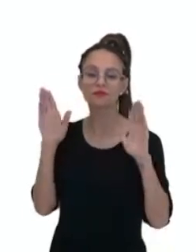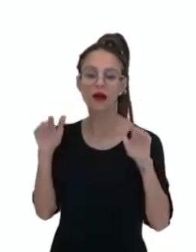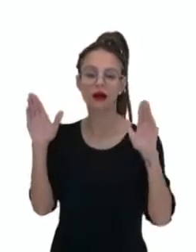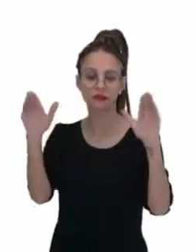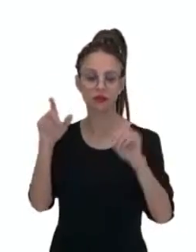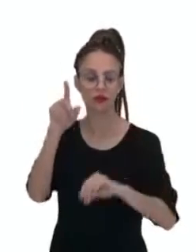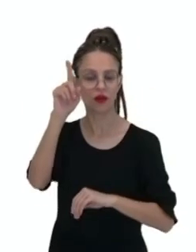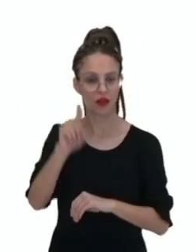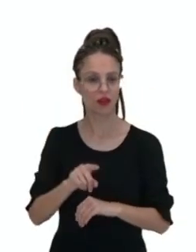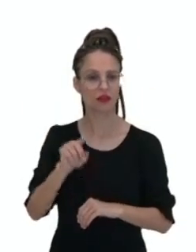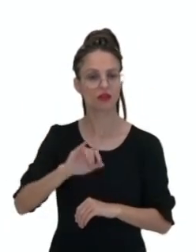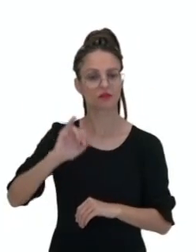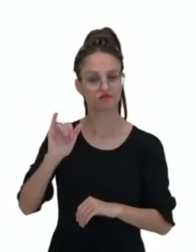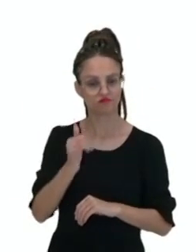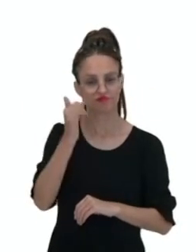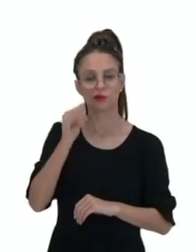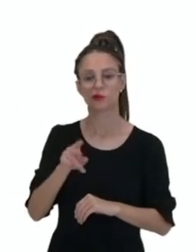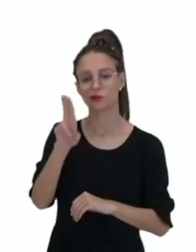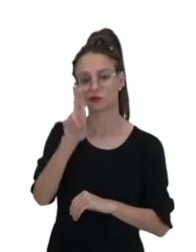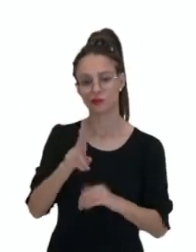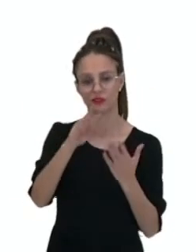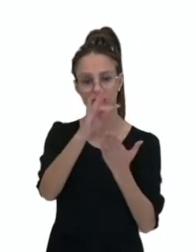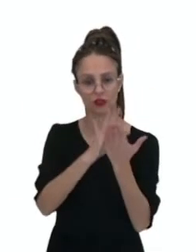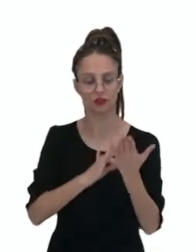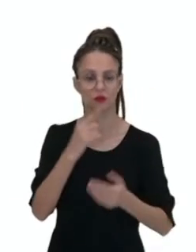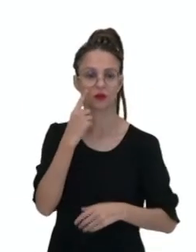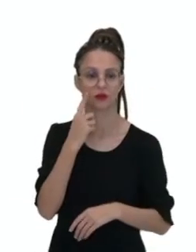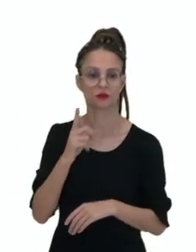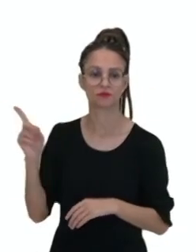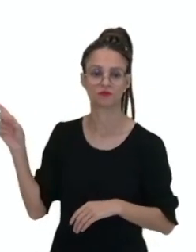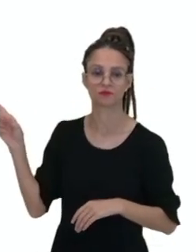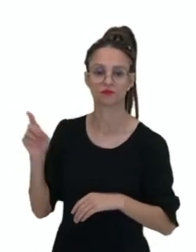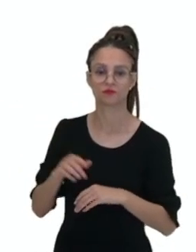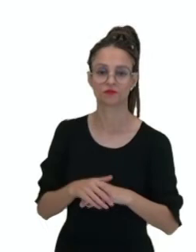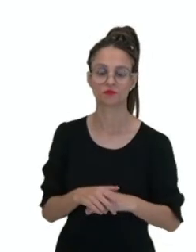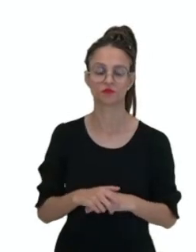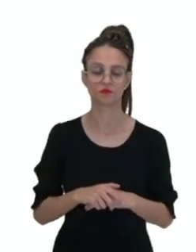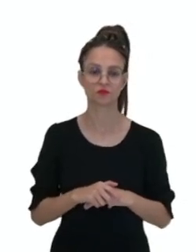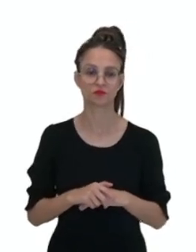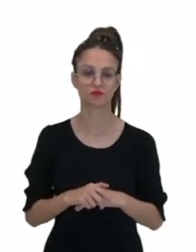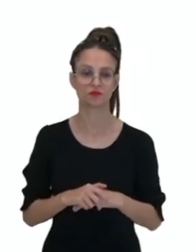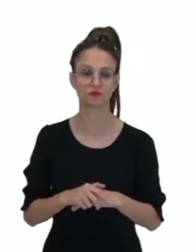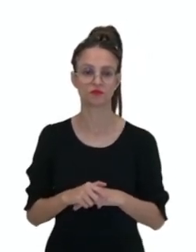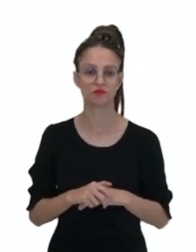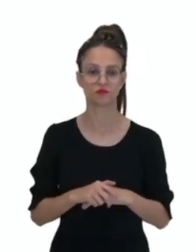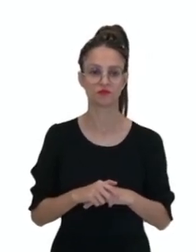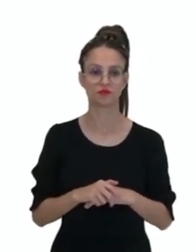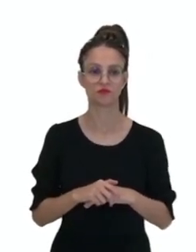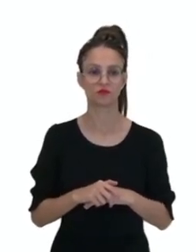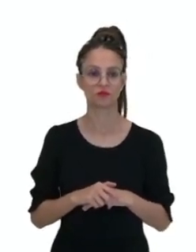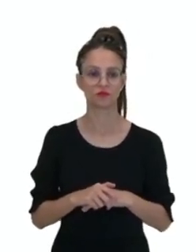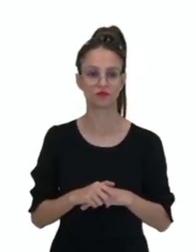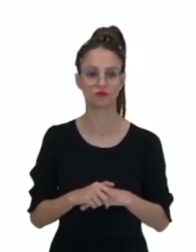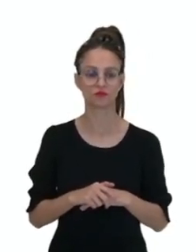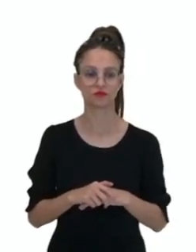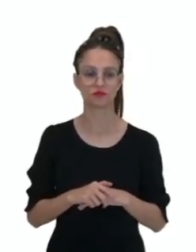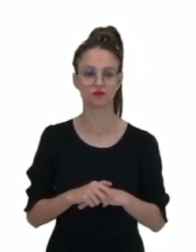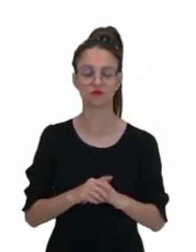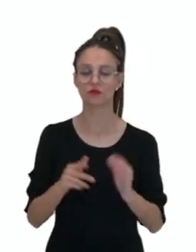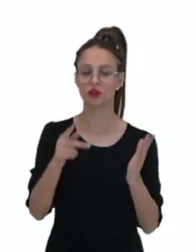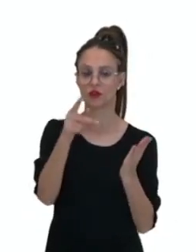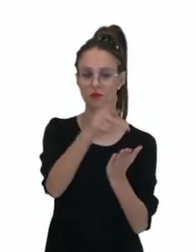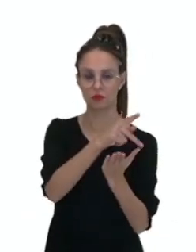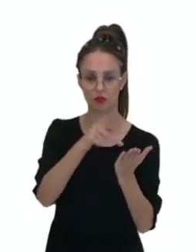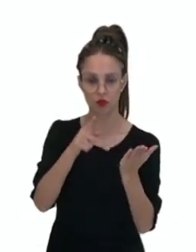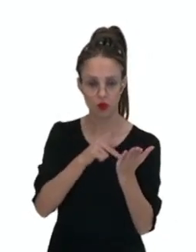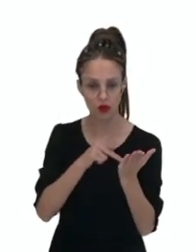é explorada no decorrer do texto. Ó. Vamos conferir? Então dá uma olhadinha aqui, ó. A significação. Os